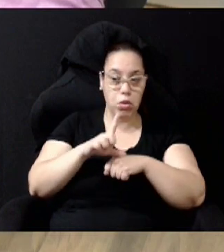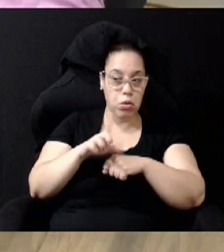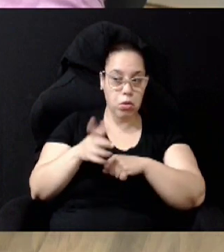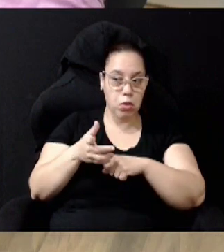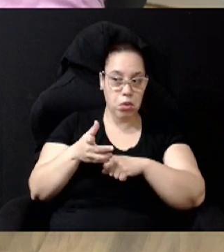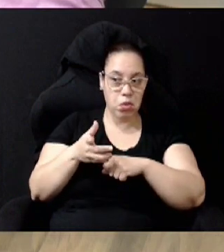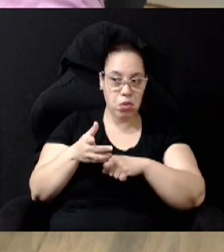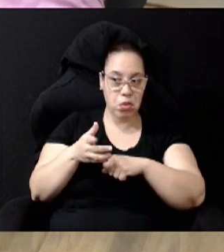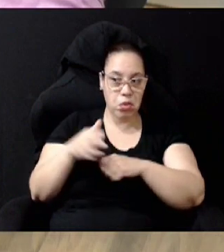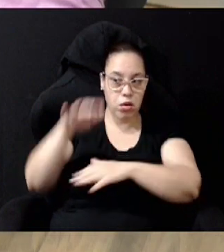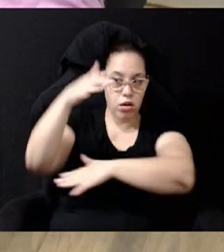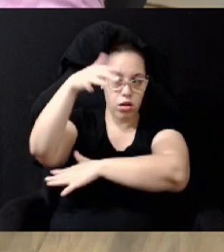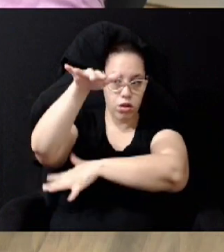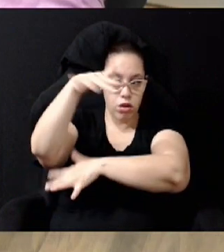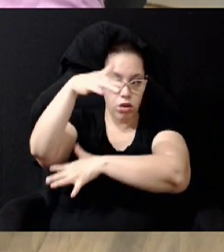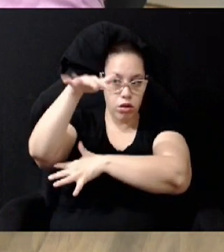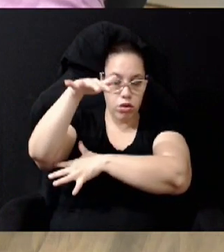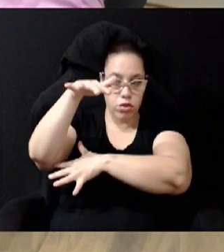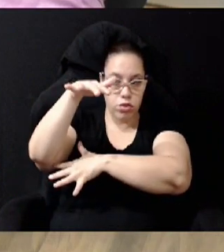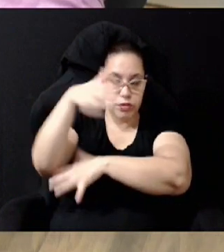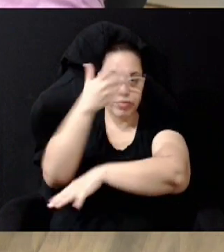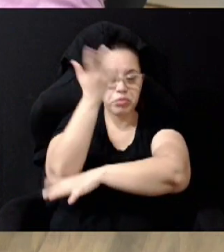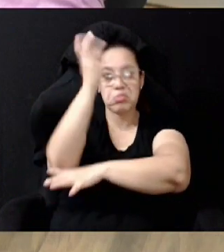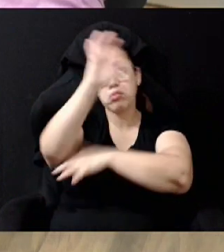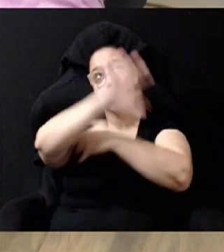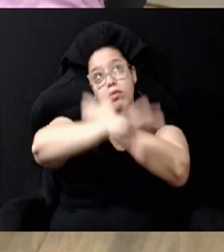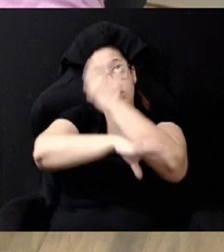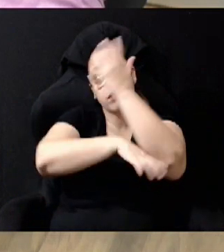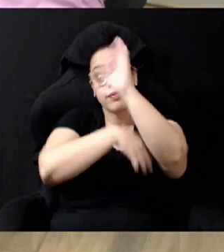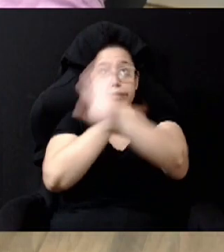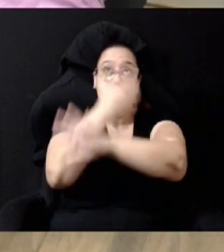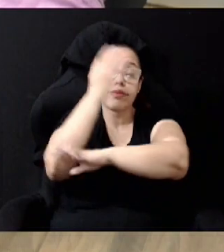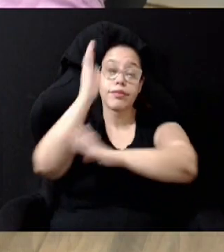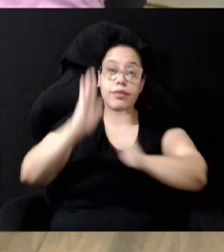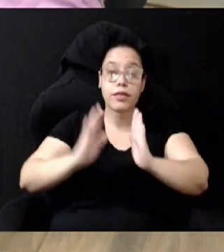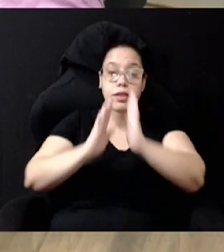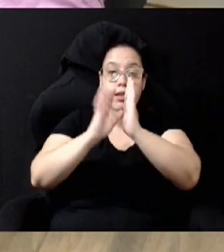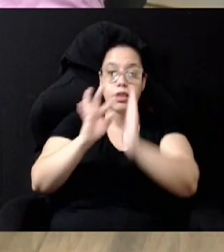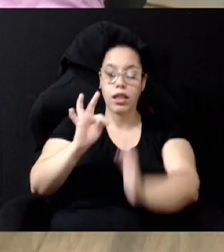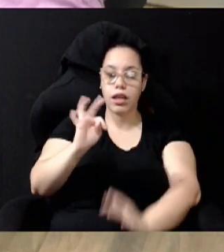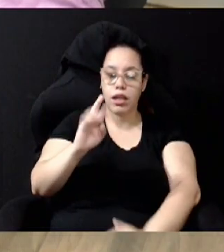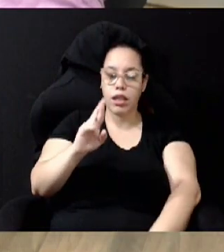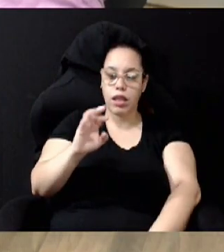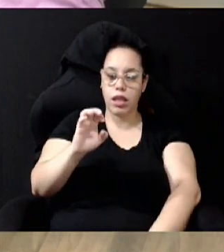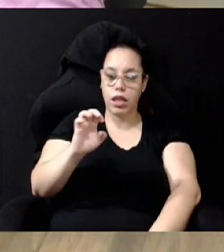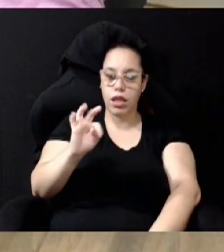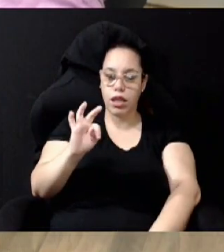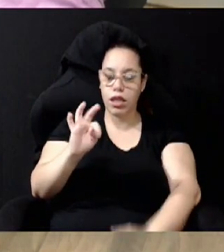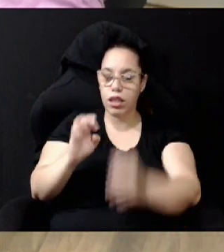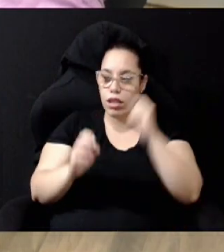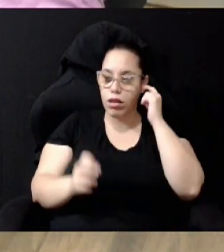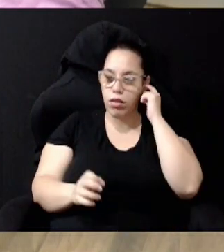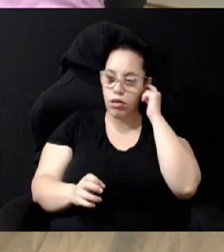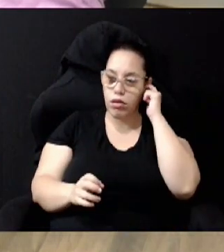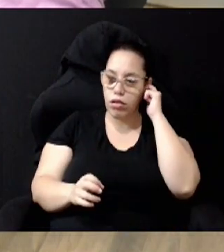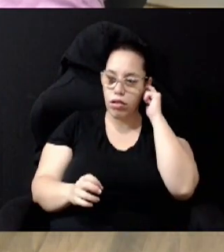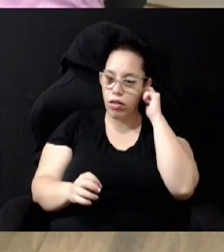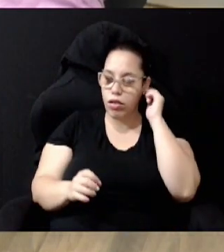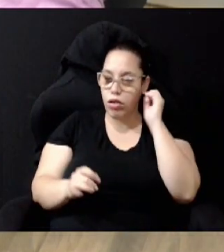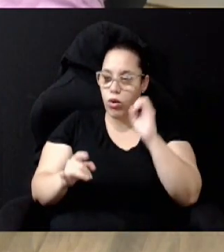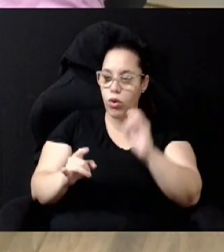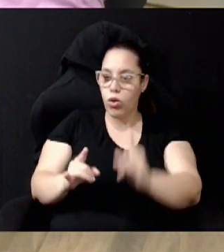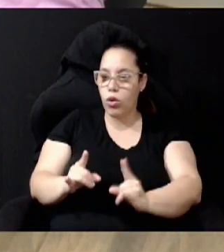praça muito arborizada, na frente do prédio do TRT, do Hotel Vitória,